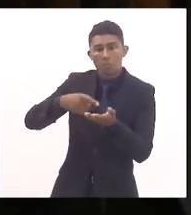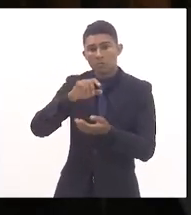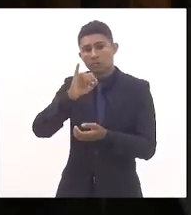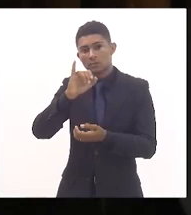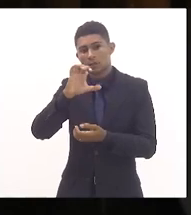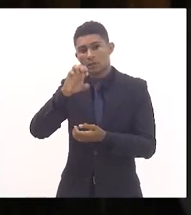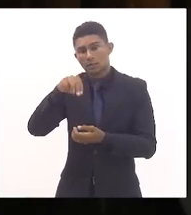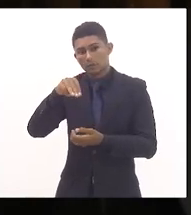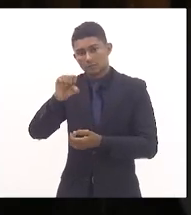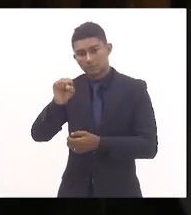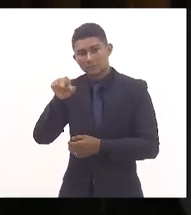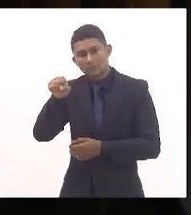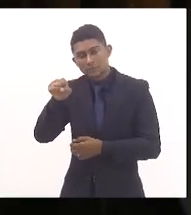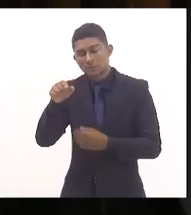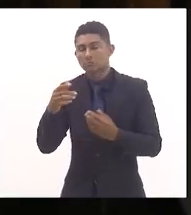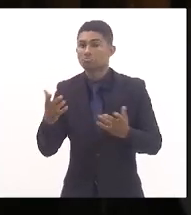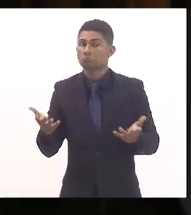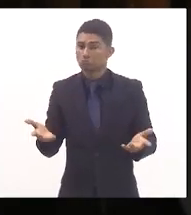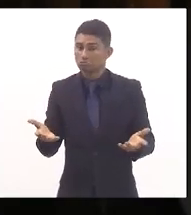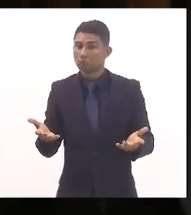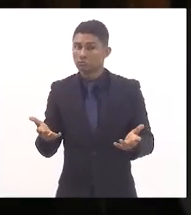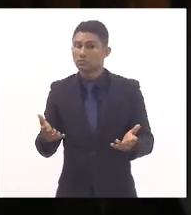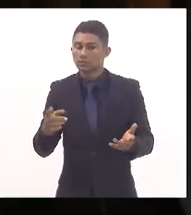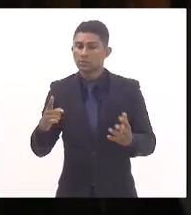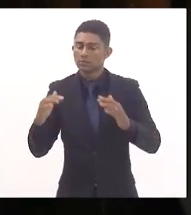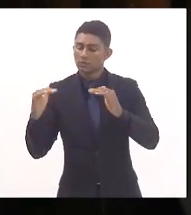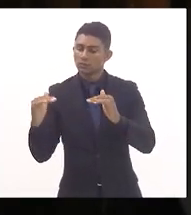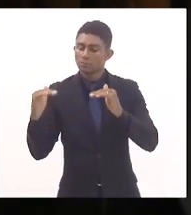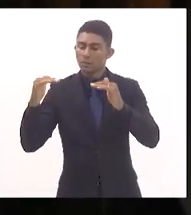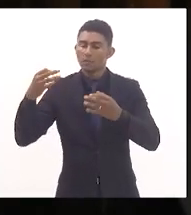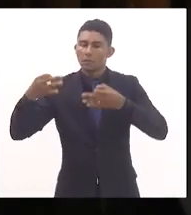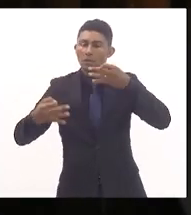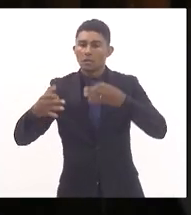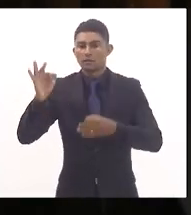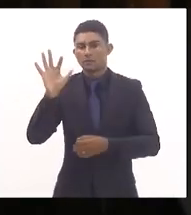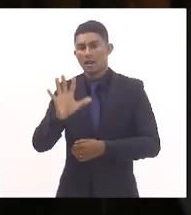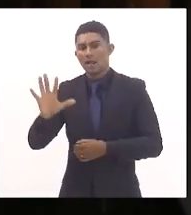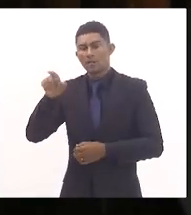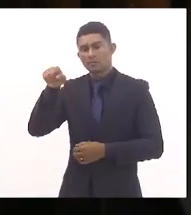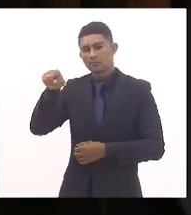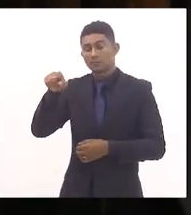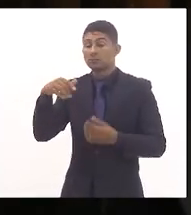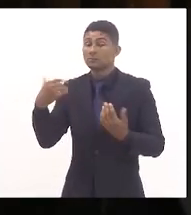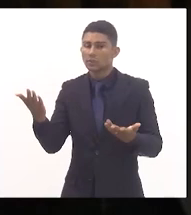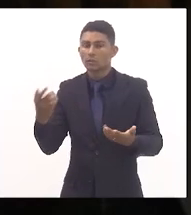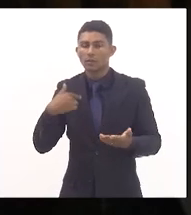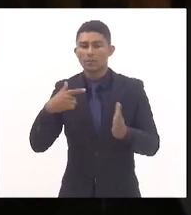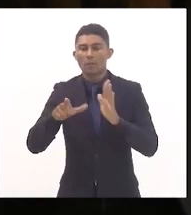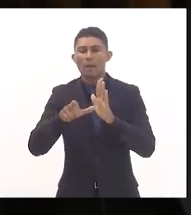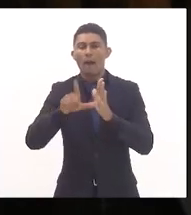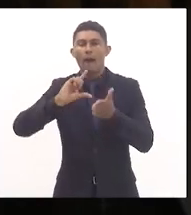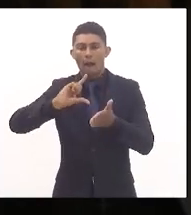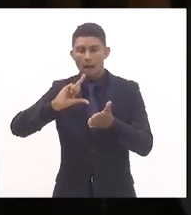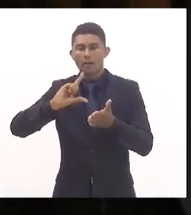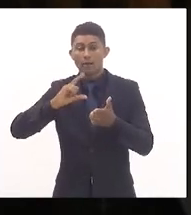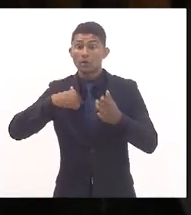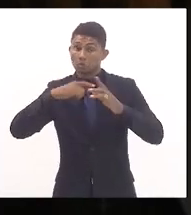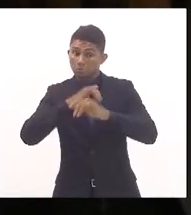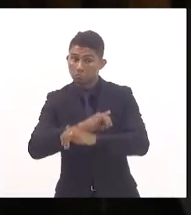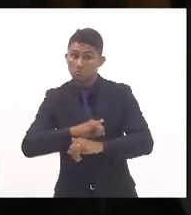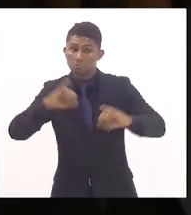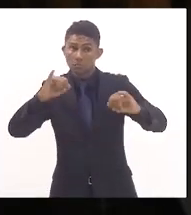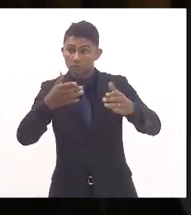ICMS no âmbito do Supremo Tribunal Federal então tô fazendo aqui já essa prévia de